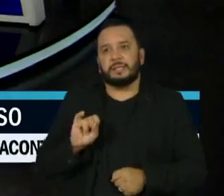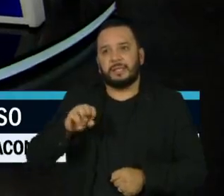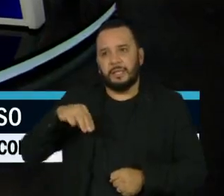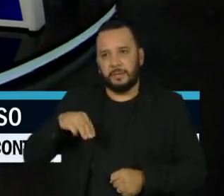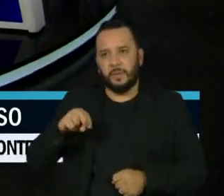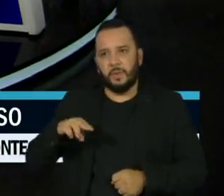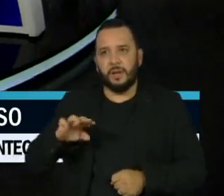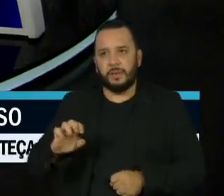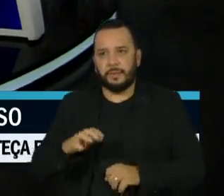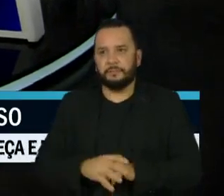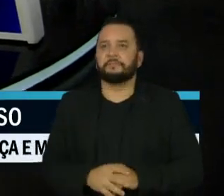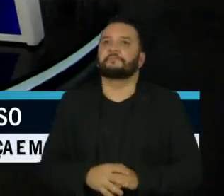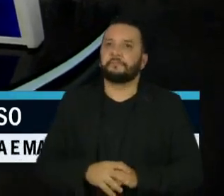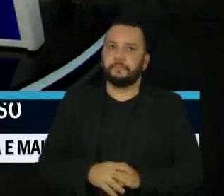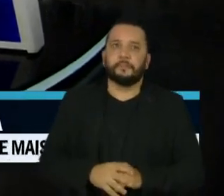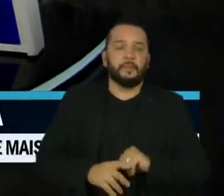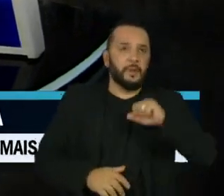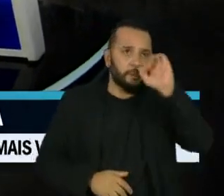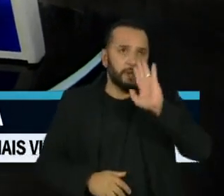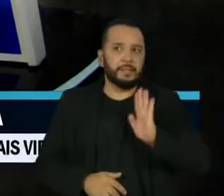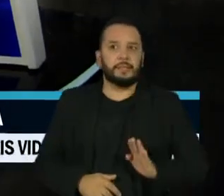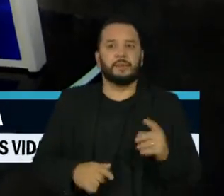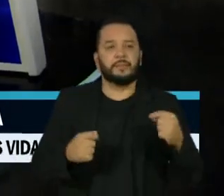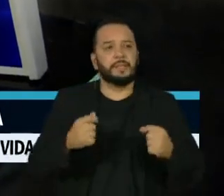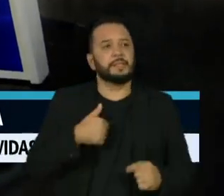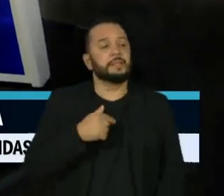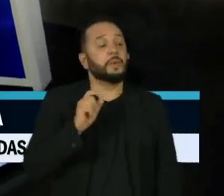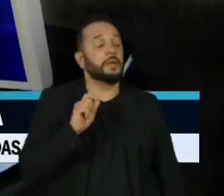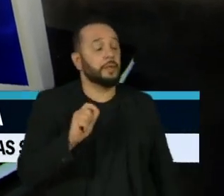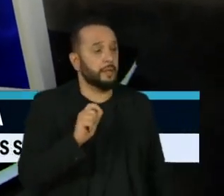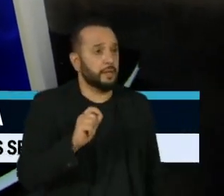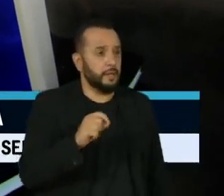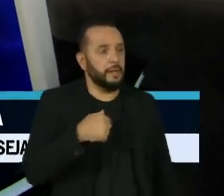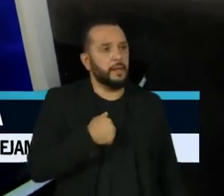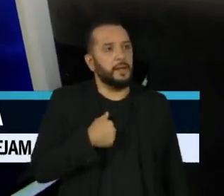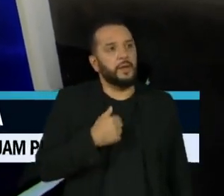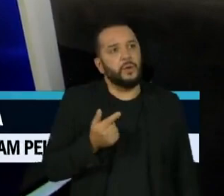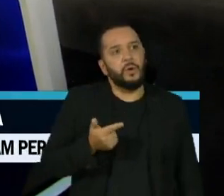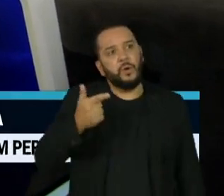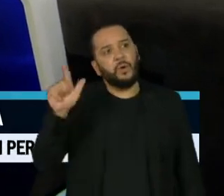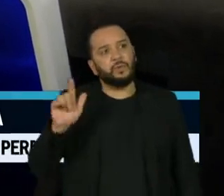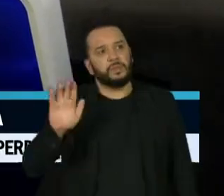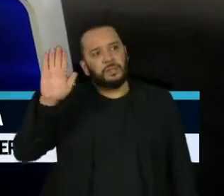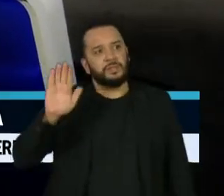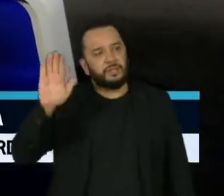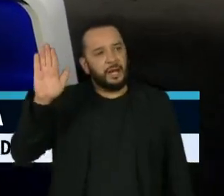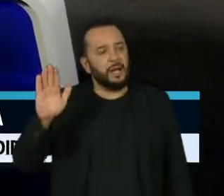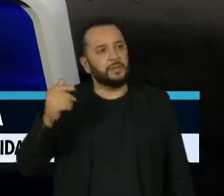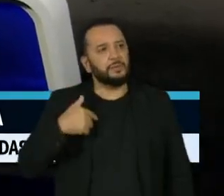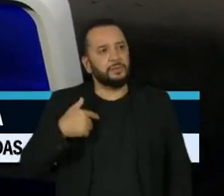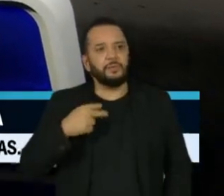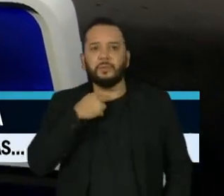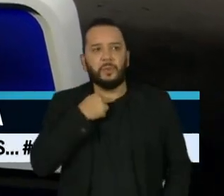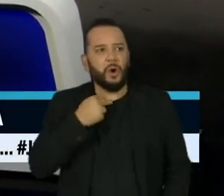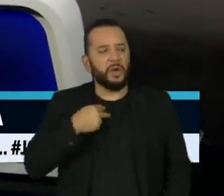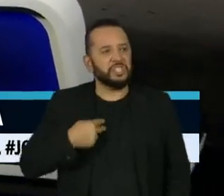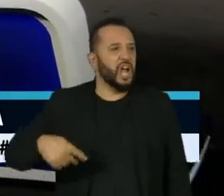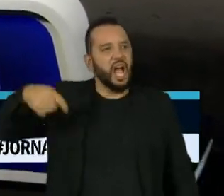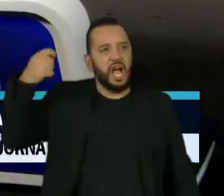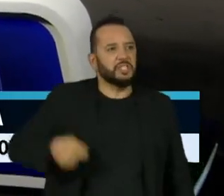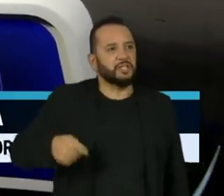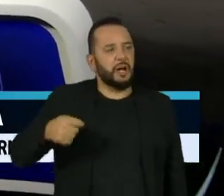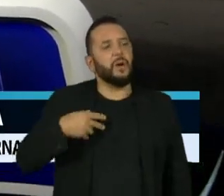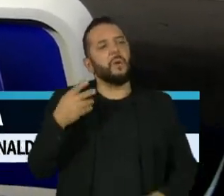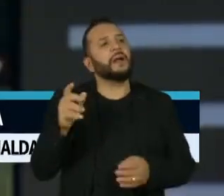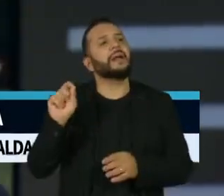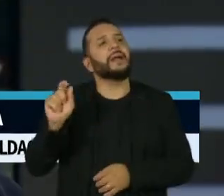a Vila O Brasil precisa de uma terceira via ponderada sem serviços Como seria uma terceira via dos sonhos uma